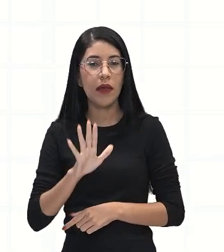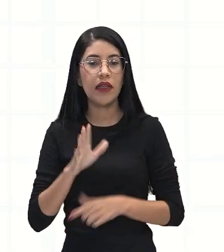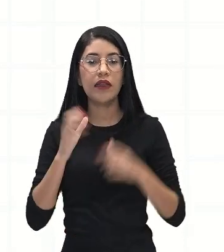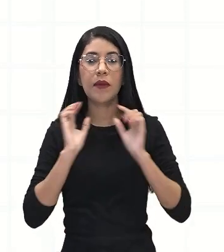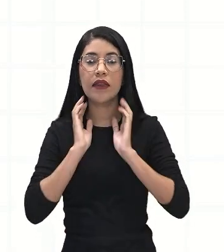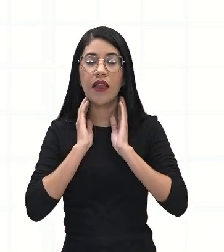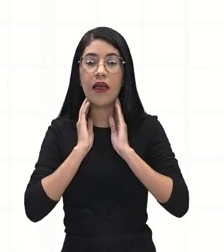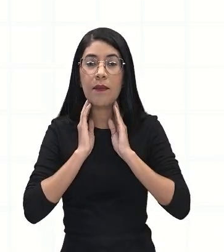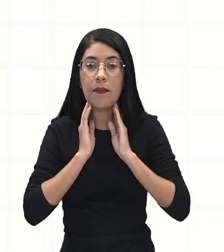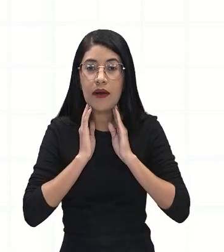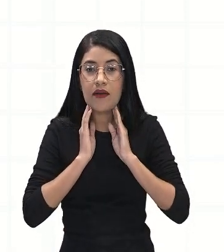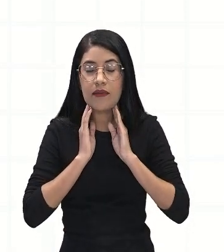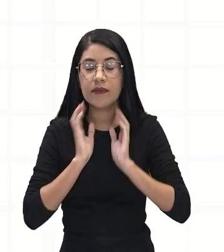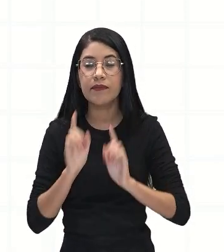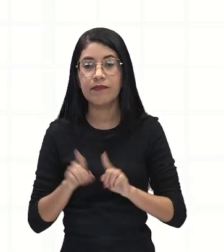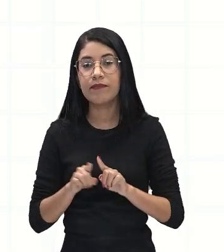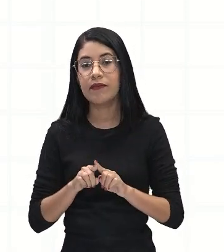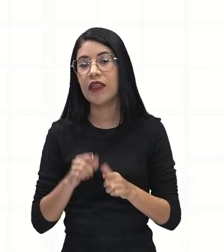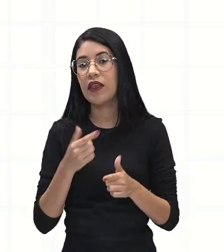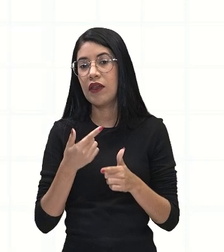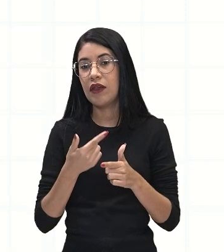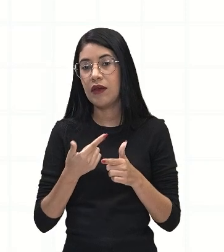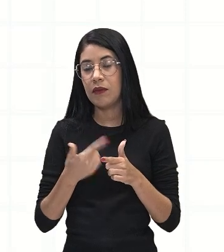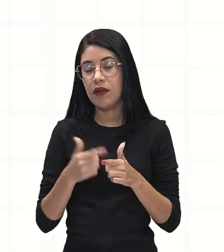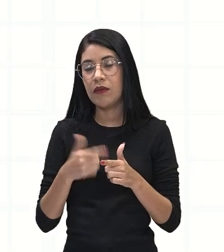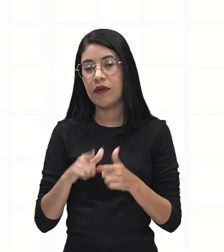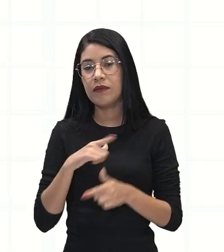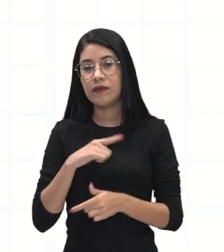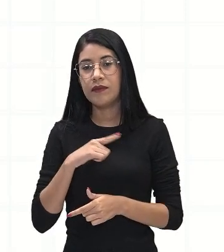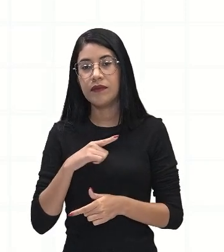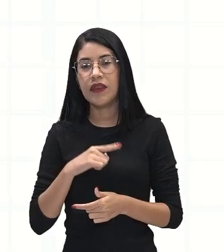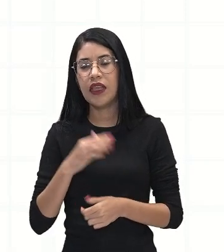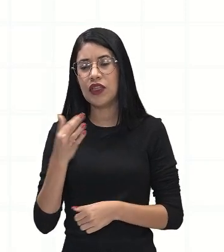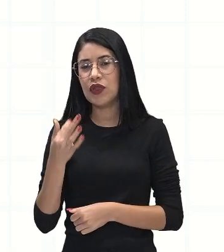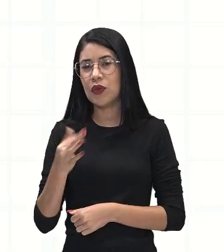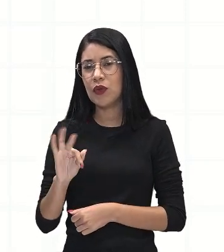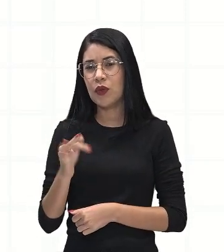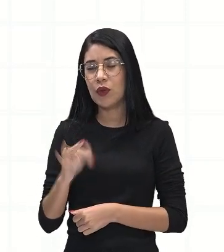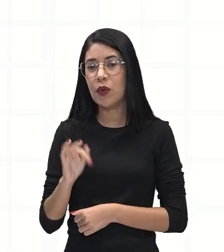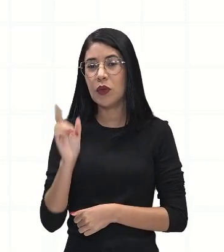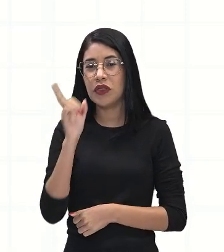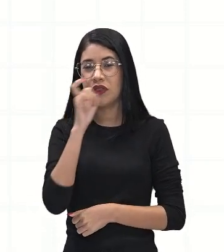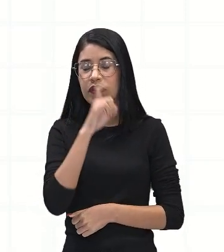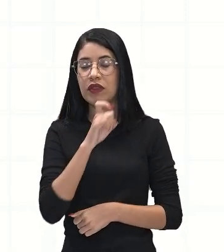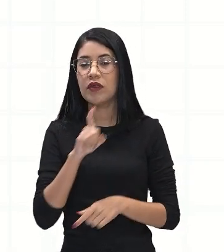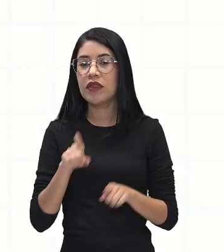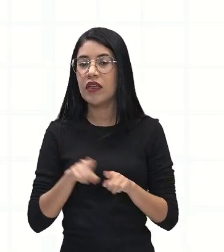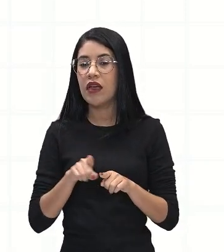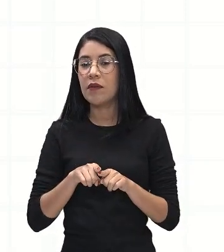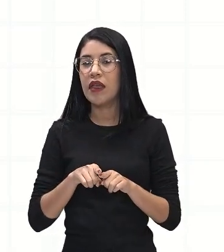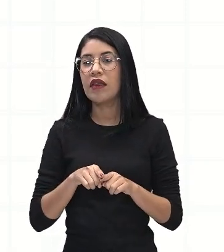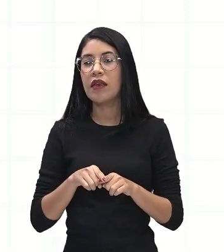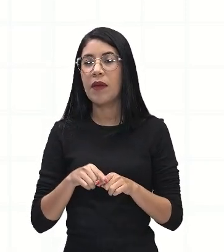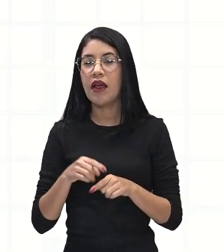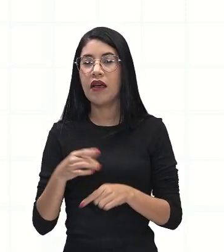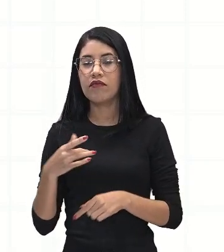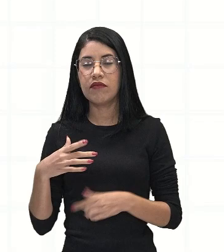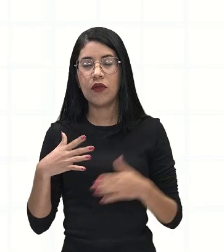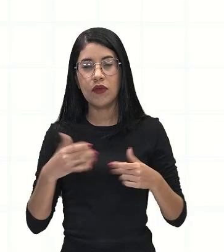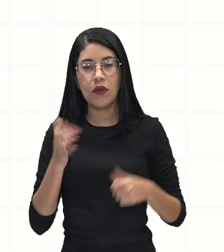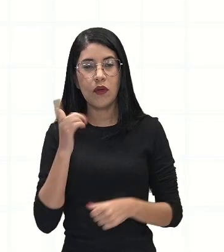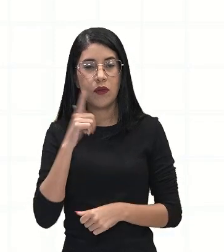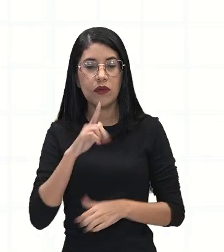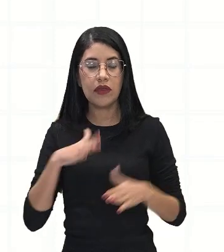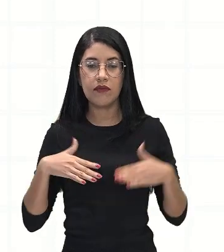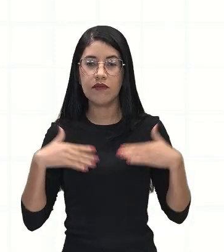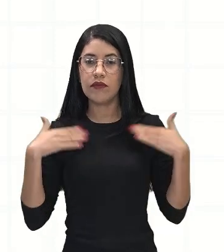projetado para frente, o que pode ocasionar ali dores e dificuldades na manutenção da sua postura.